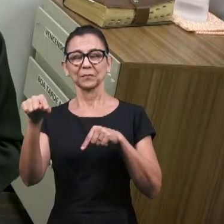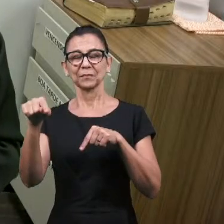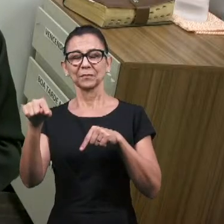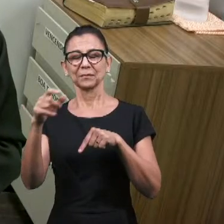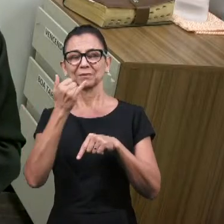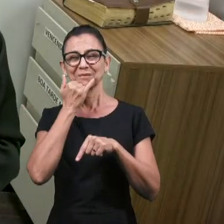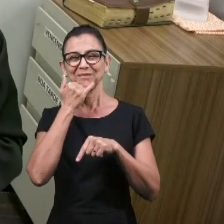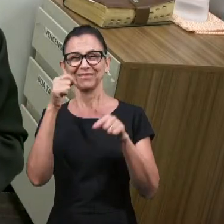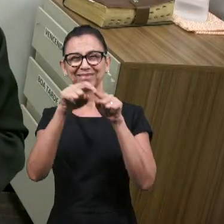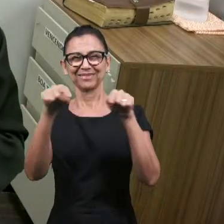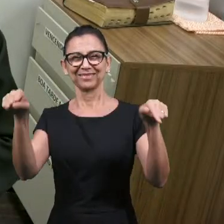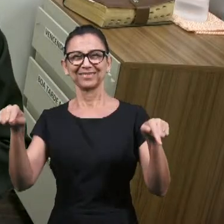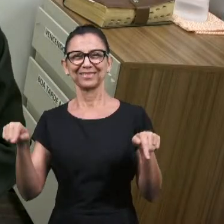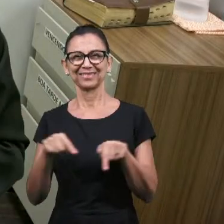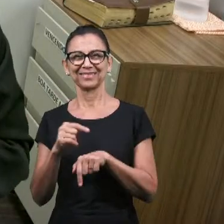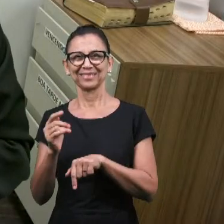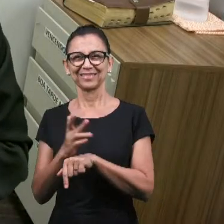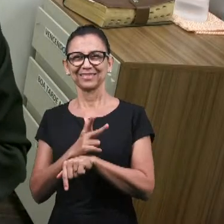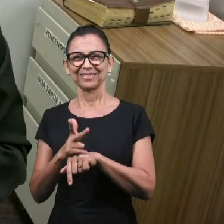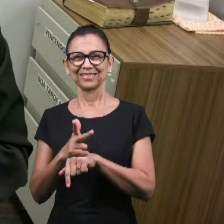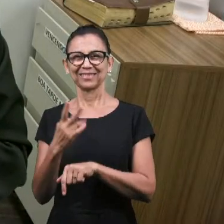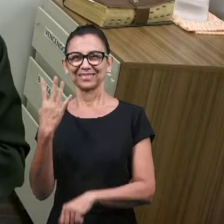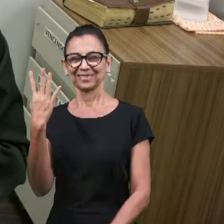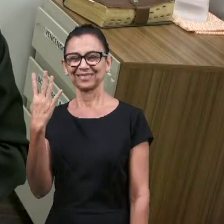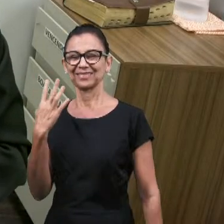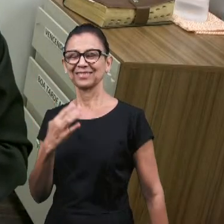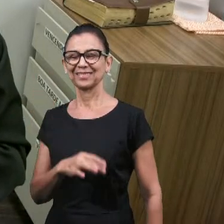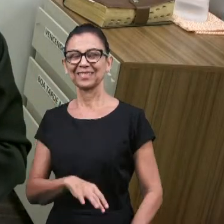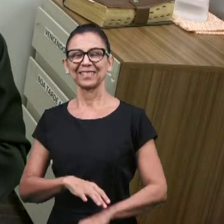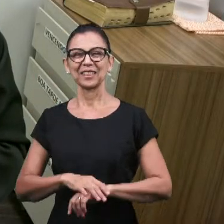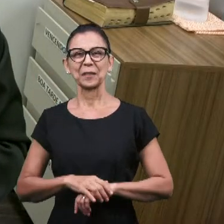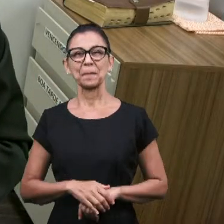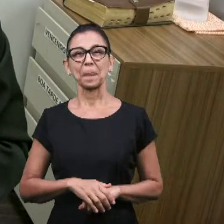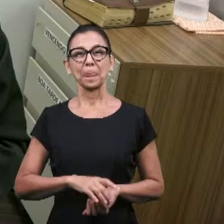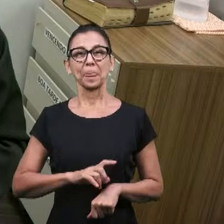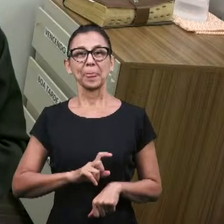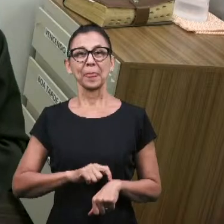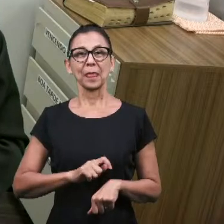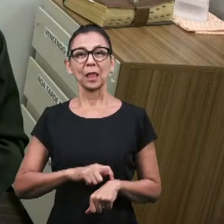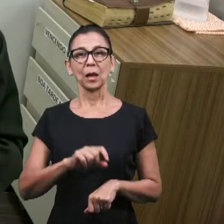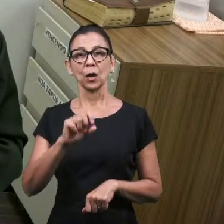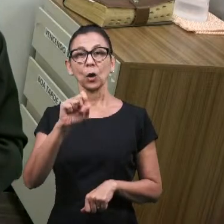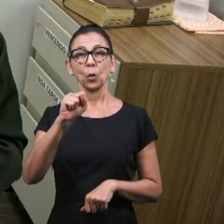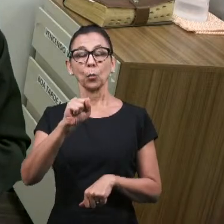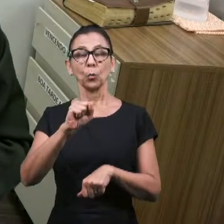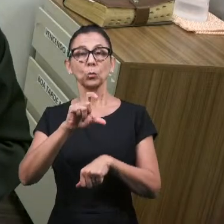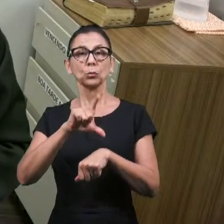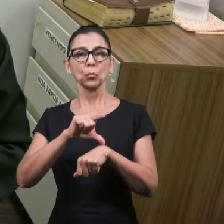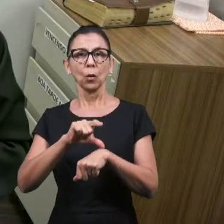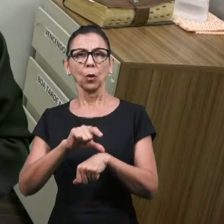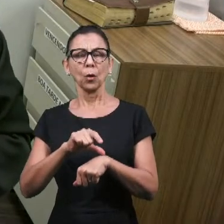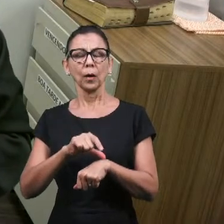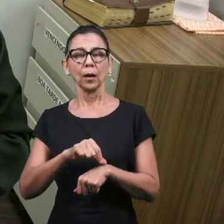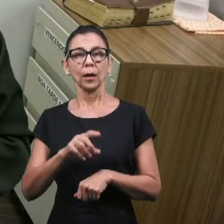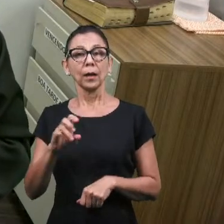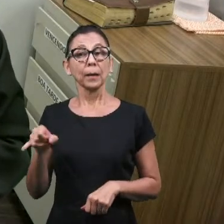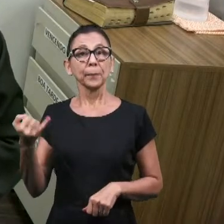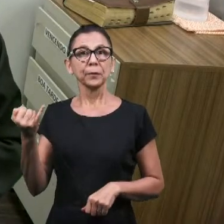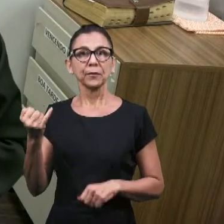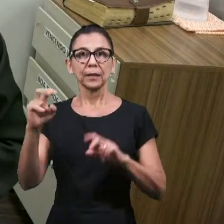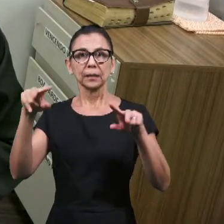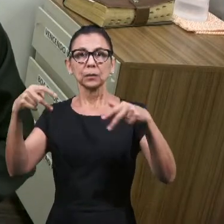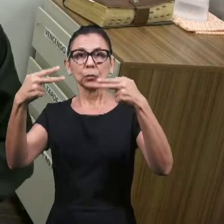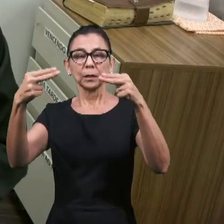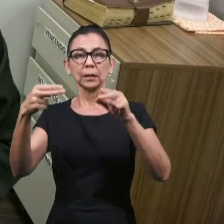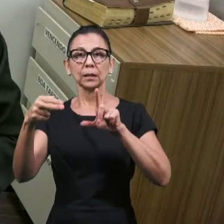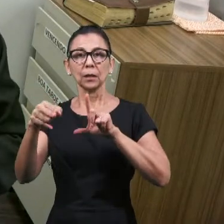do satélite e já já 8:00 20 horas horário de Brasília Dá tempo ainda de você compartilhar o link para que mais vidas